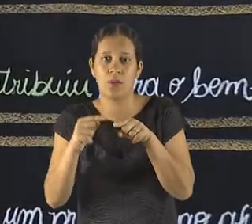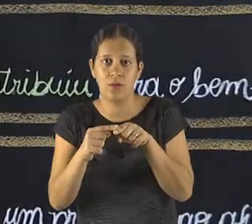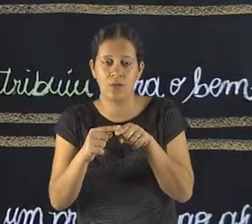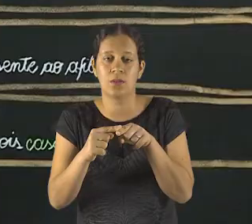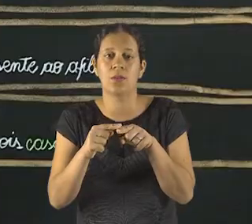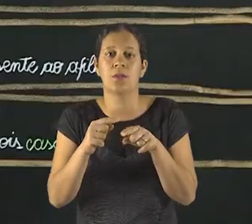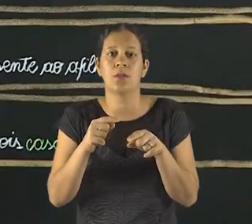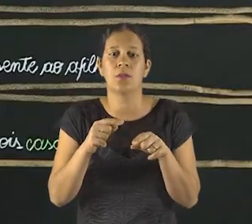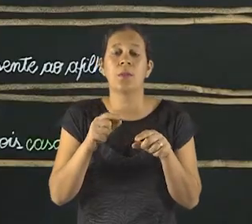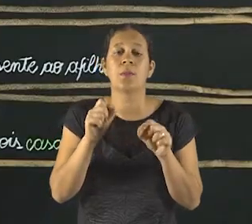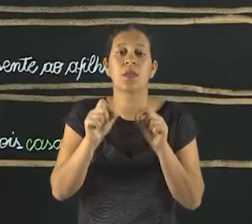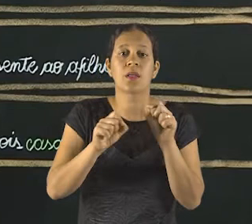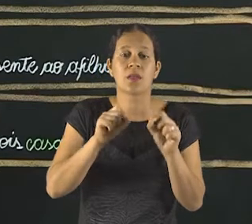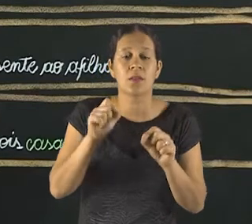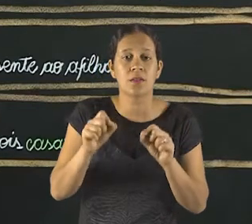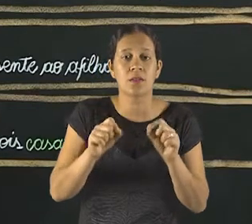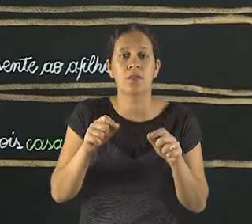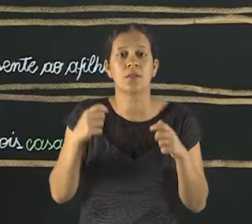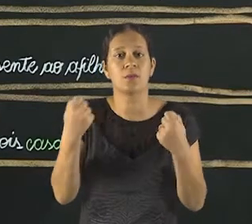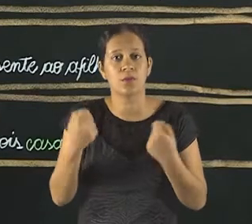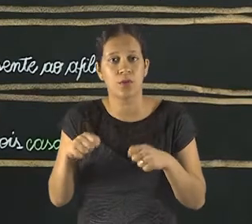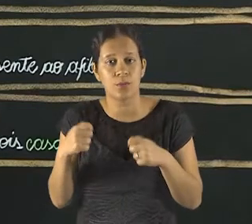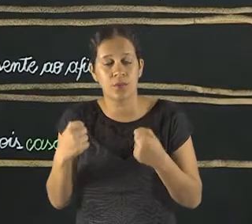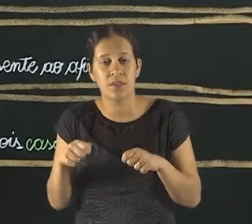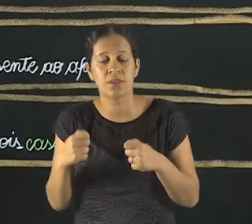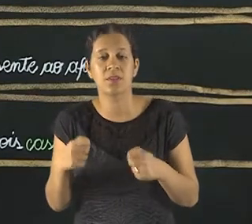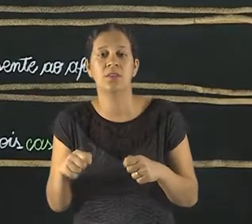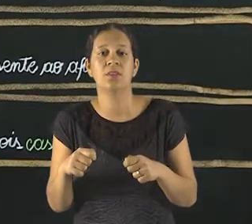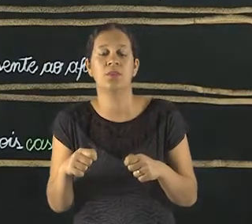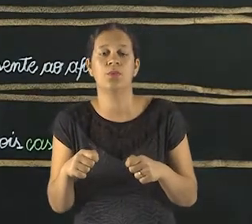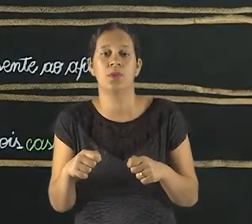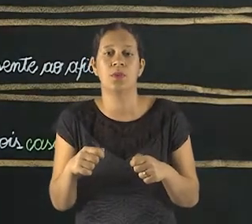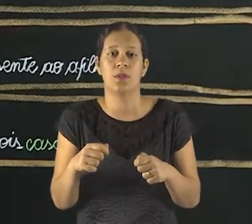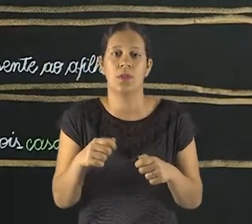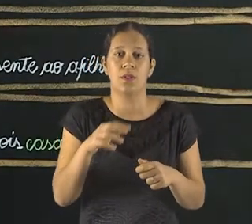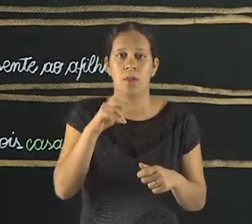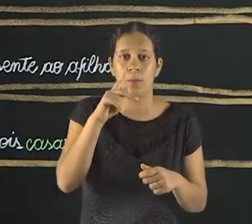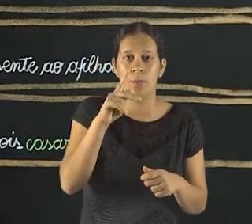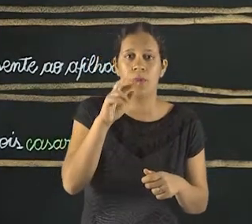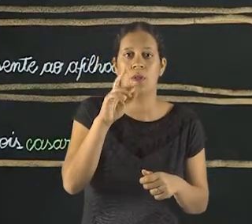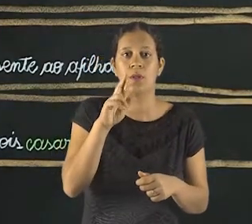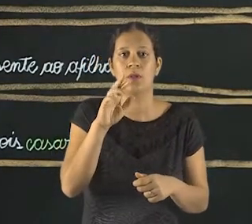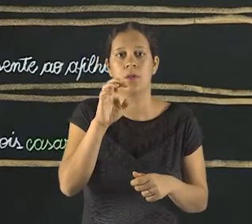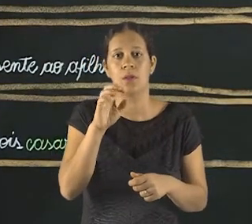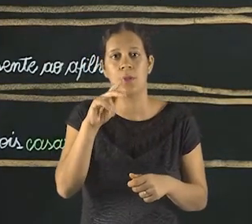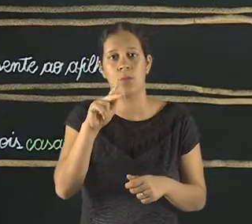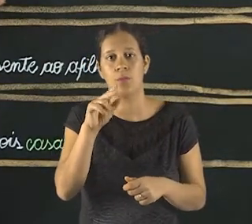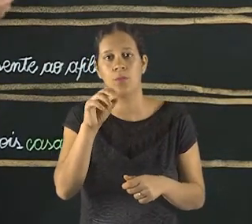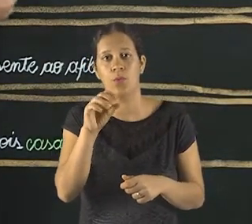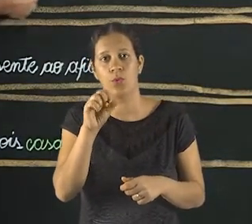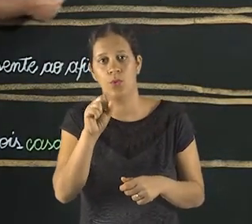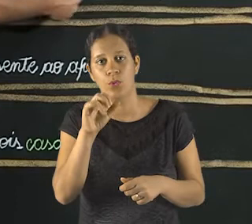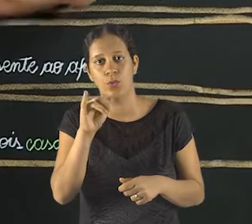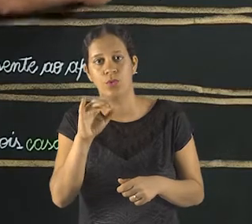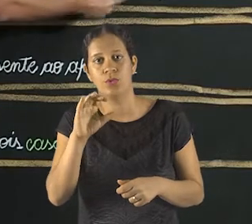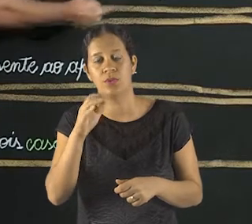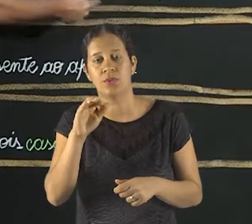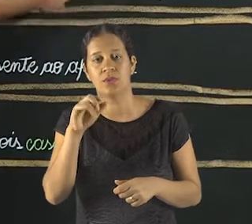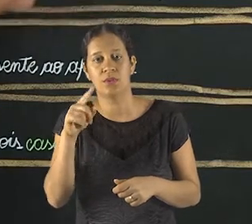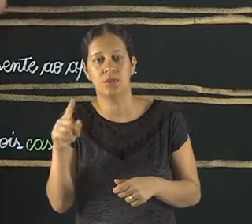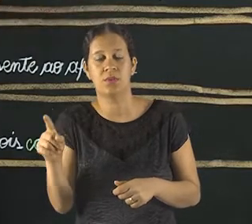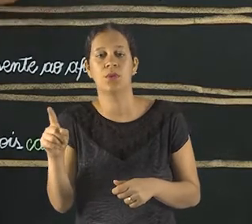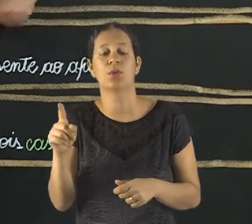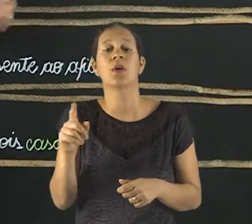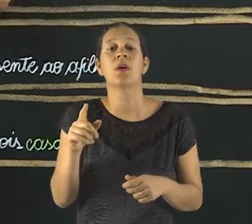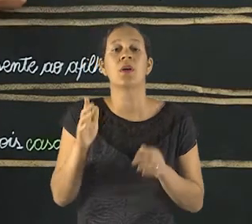coisa contribuiu, contribuiu para alguma coisa, ou seja, eu preciso da preposição. A obra contribuiu para o